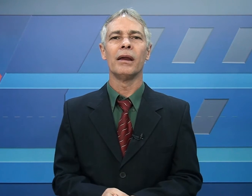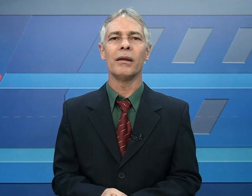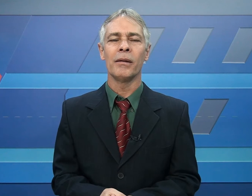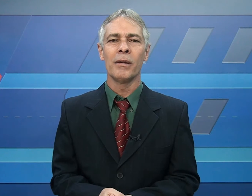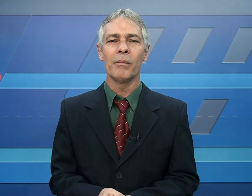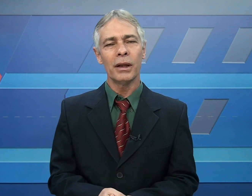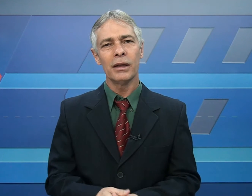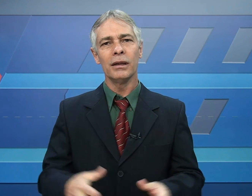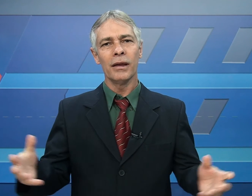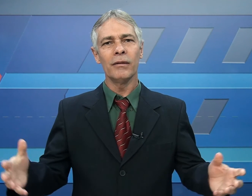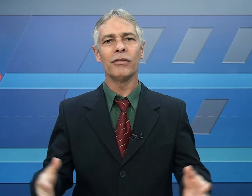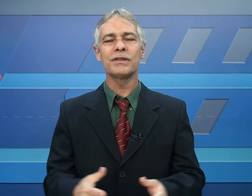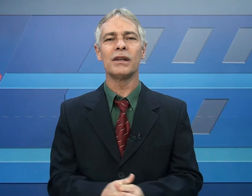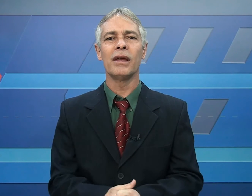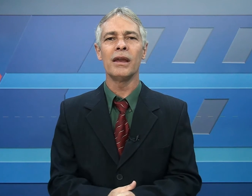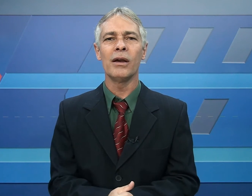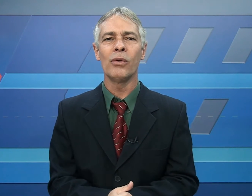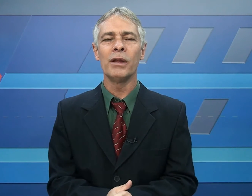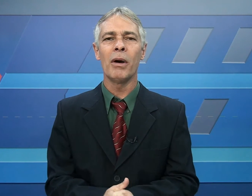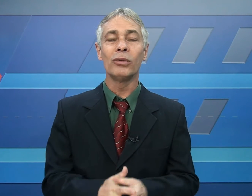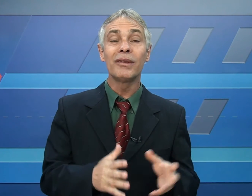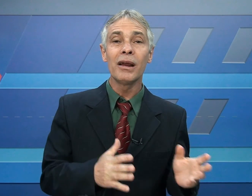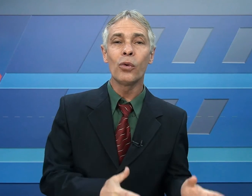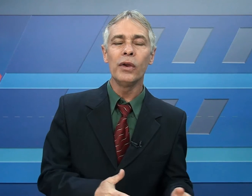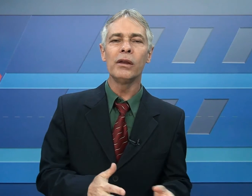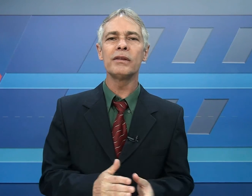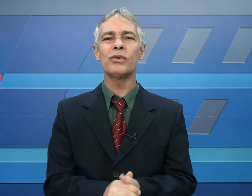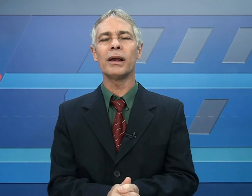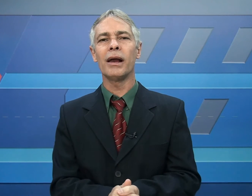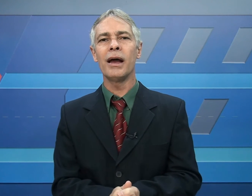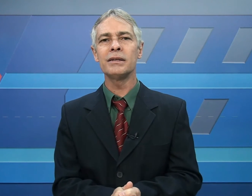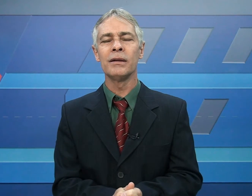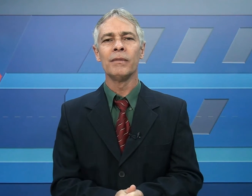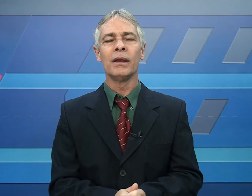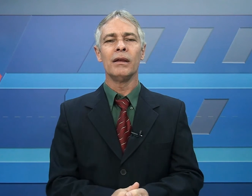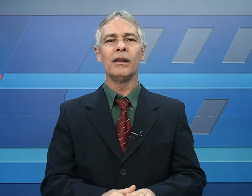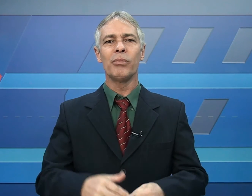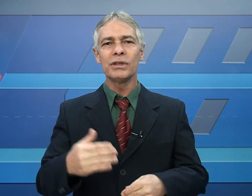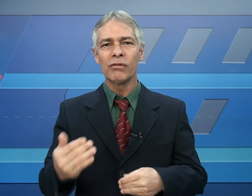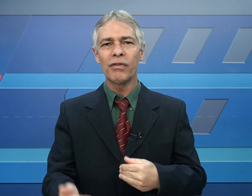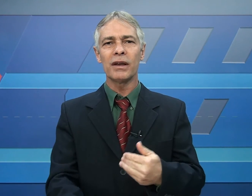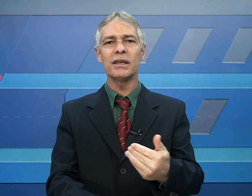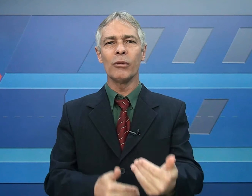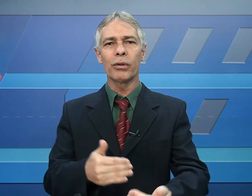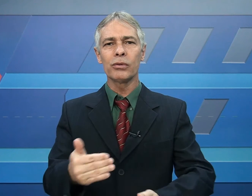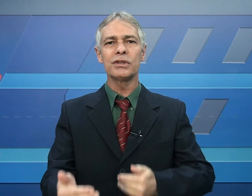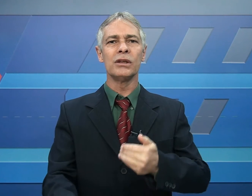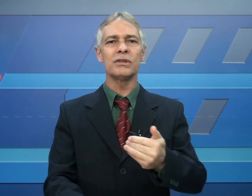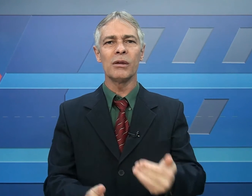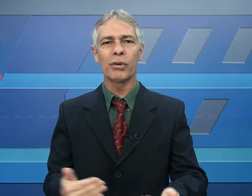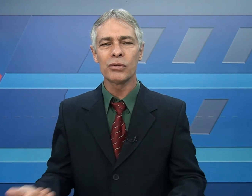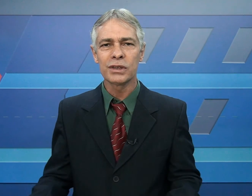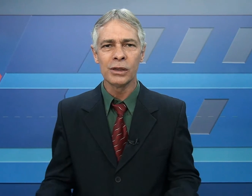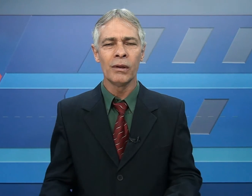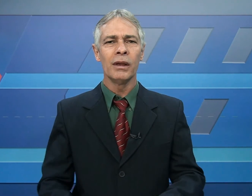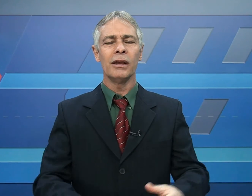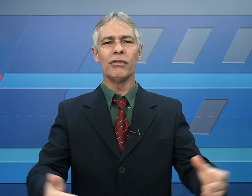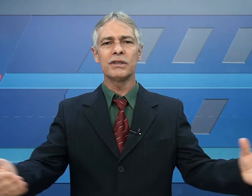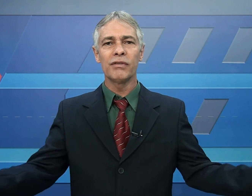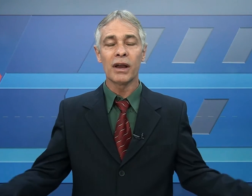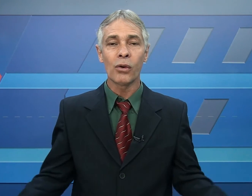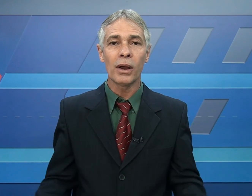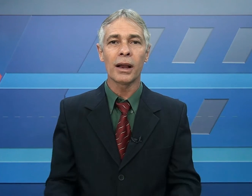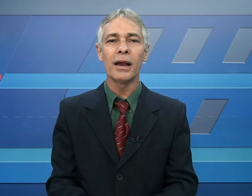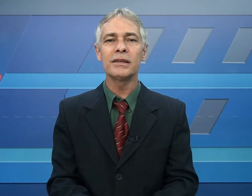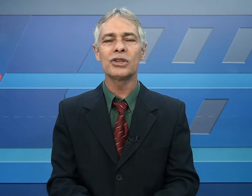é para que, né, você tenha o animal tranquilo na sua casa e depois não vai ficar se reproduzindo e